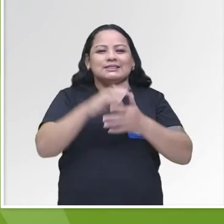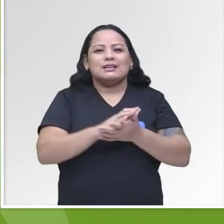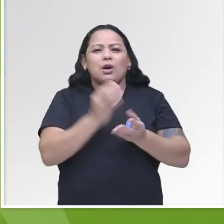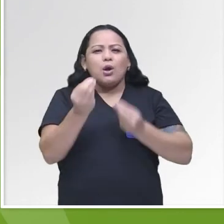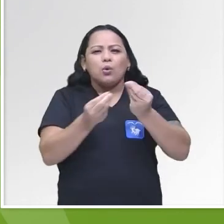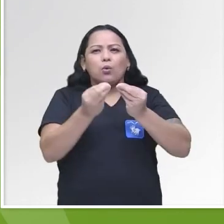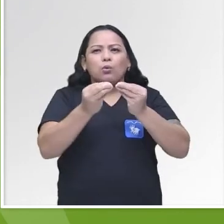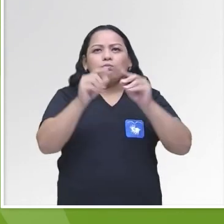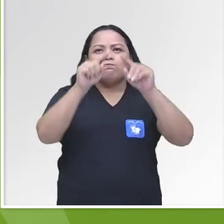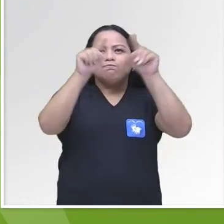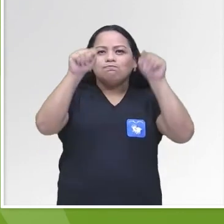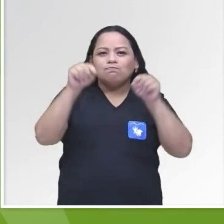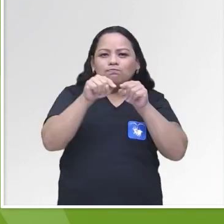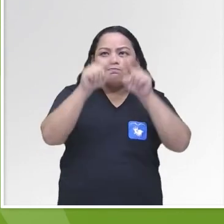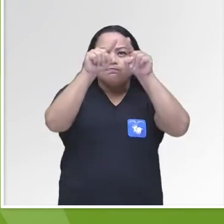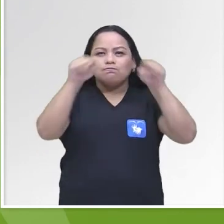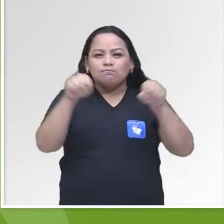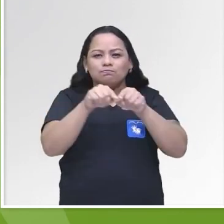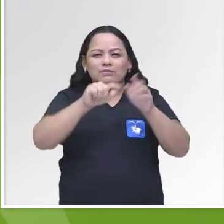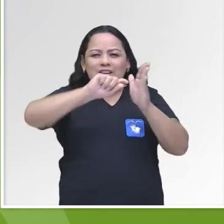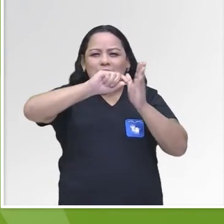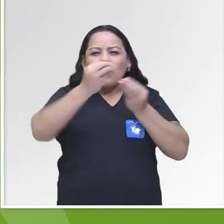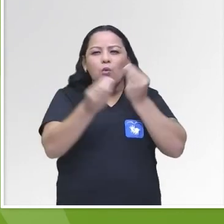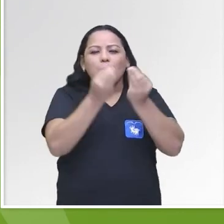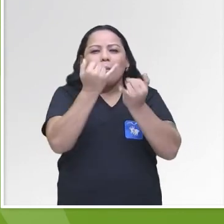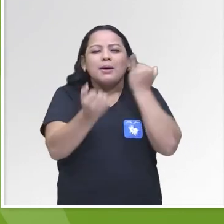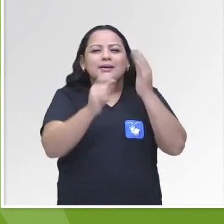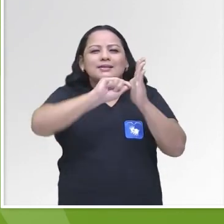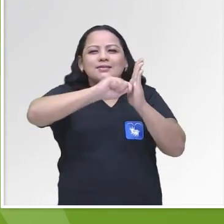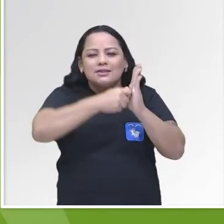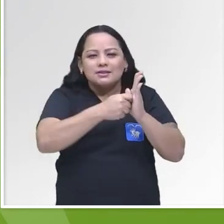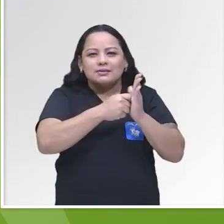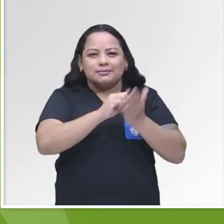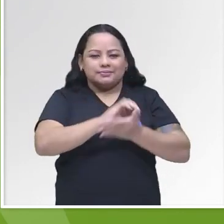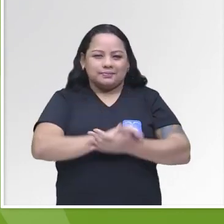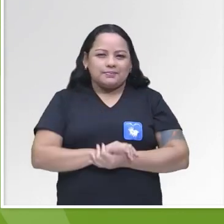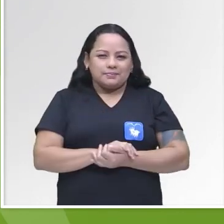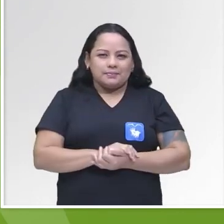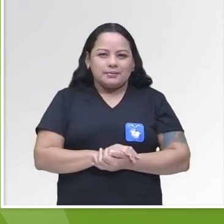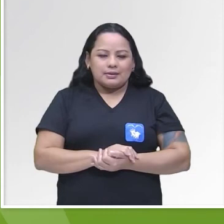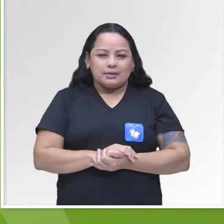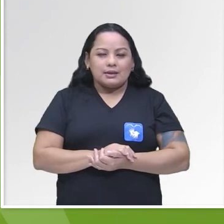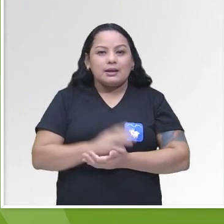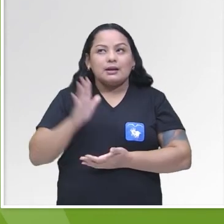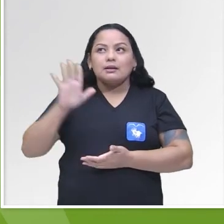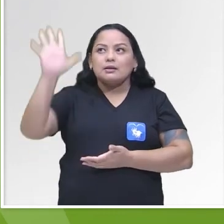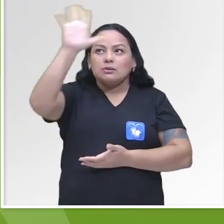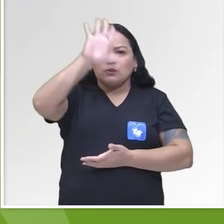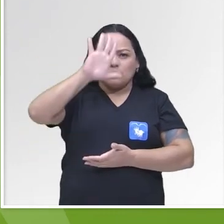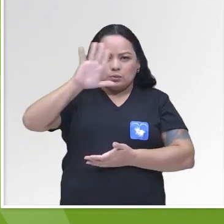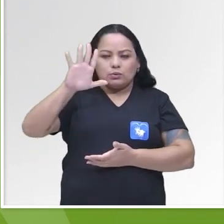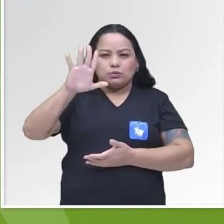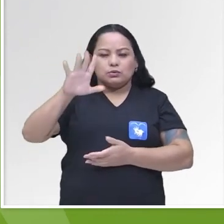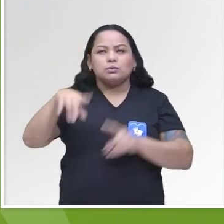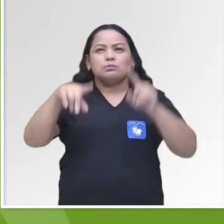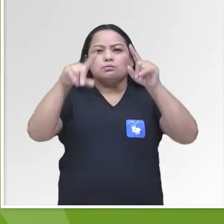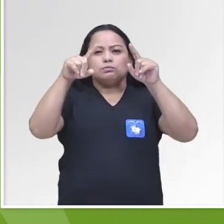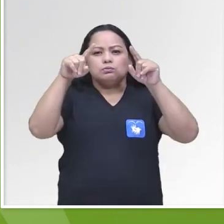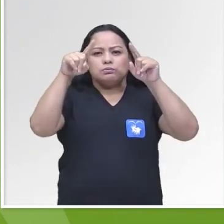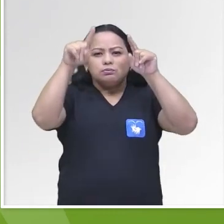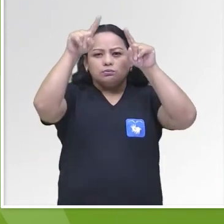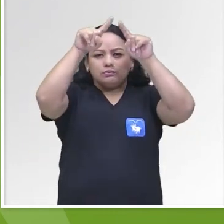que para ocorrer a isomeria cis-trans, esse composto cíclico, ele tem que ter